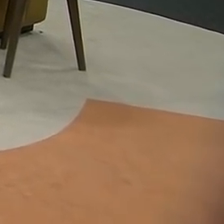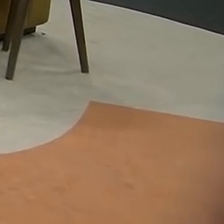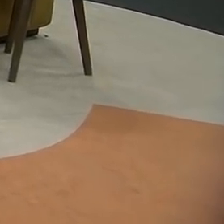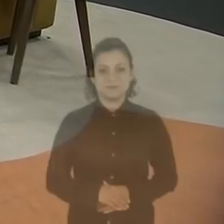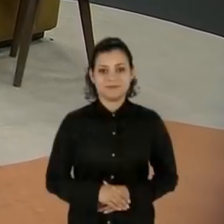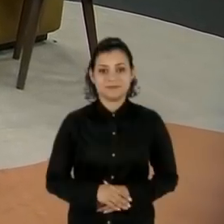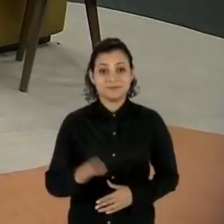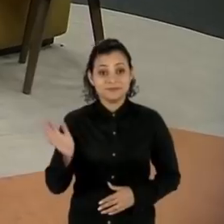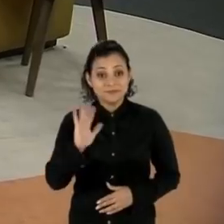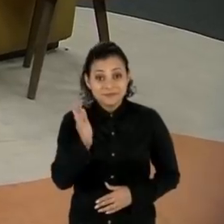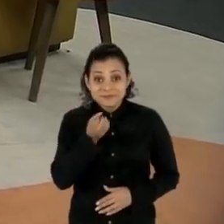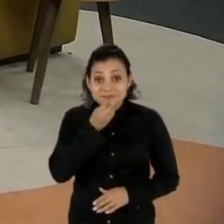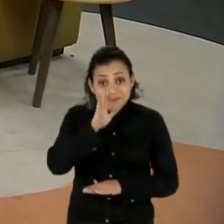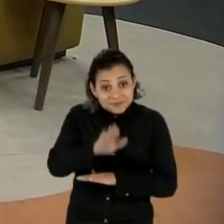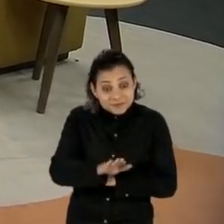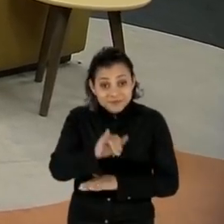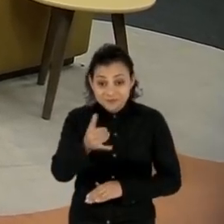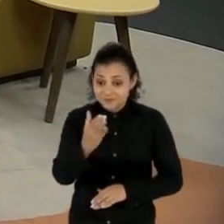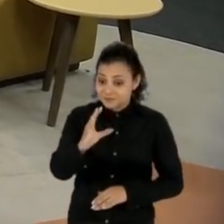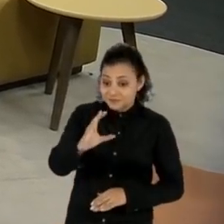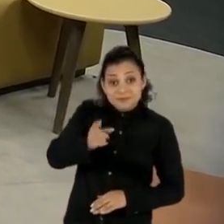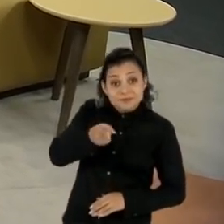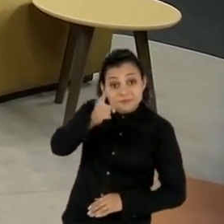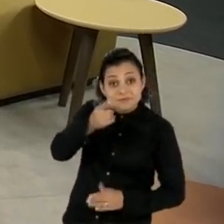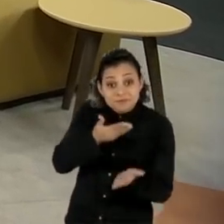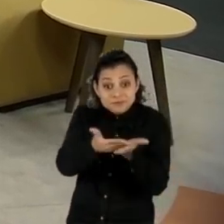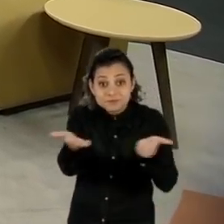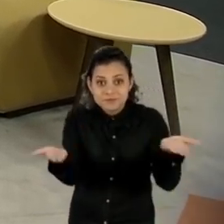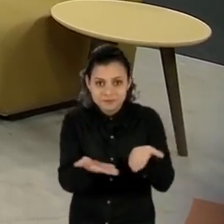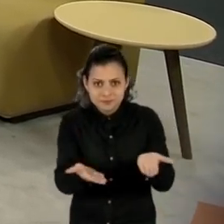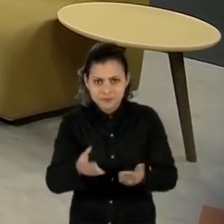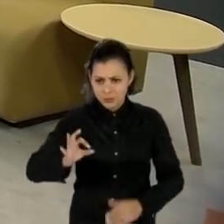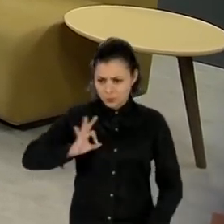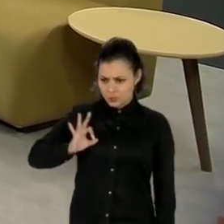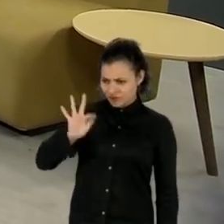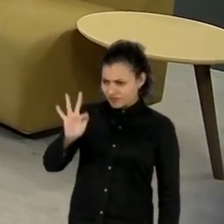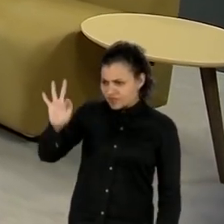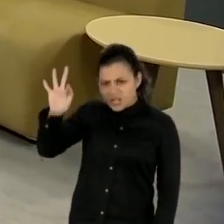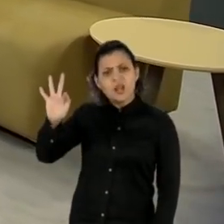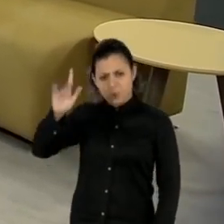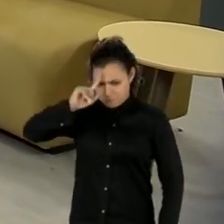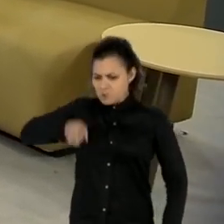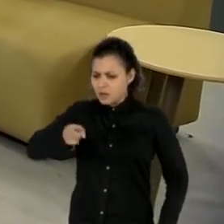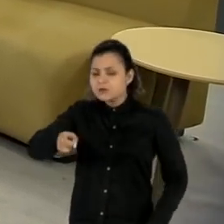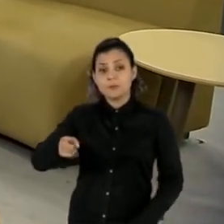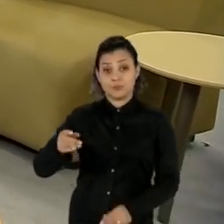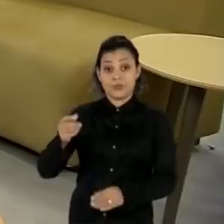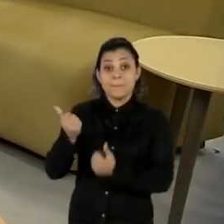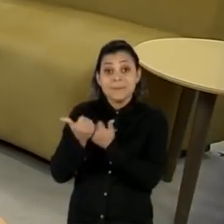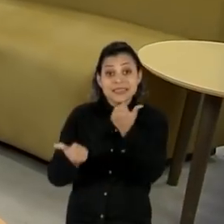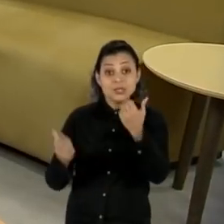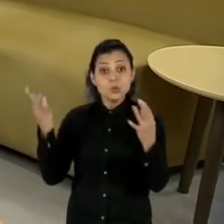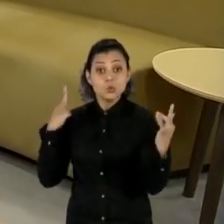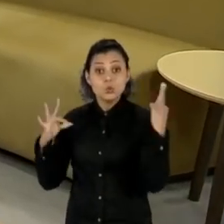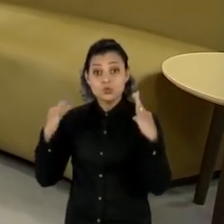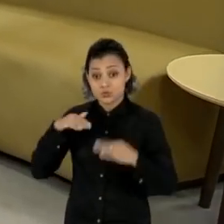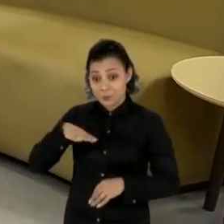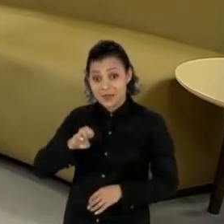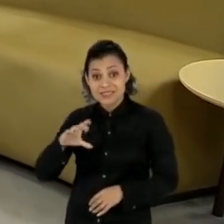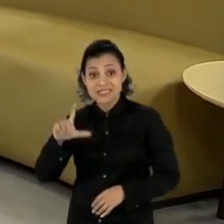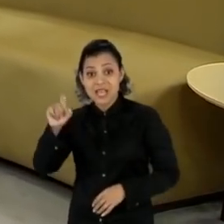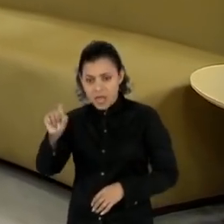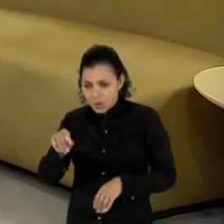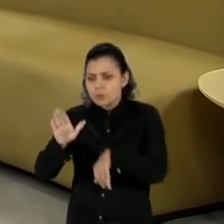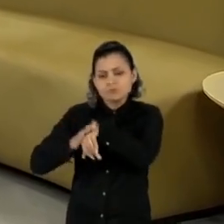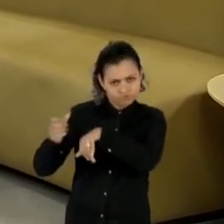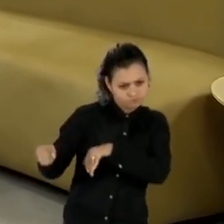olá boa tarde boa tarde jota silva começa agora polícia federal inicia ministro do turismo marcelo álvaro por participação em